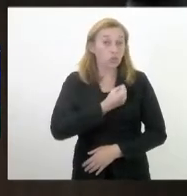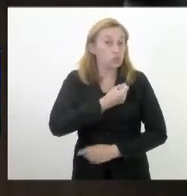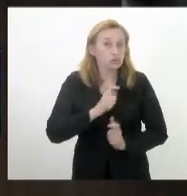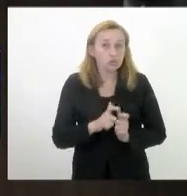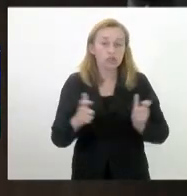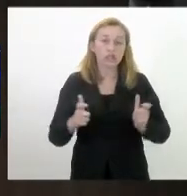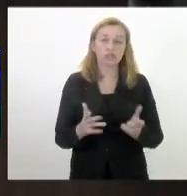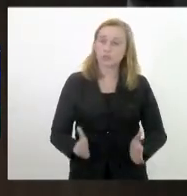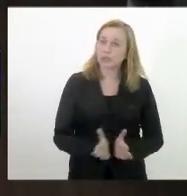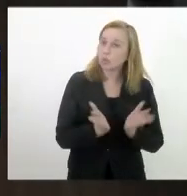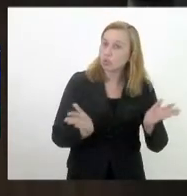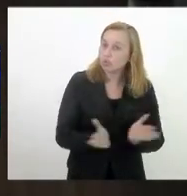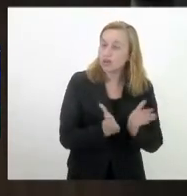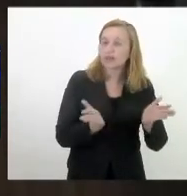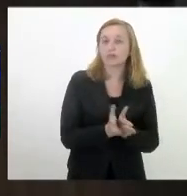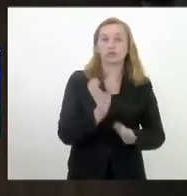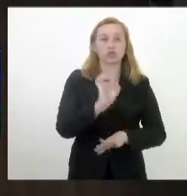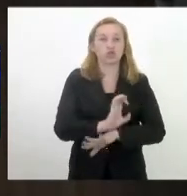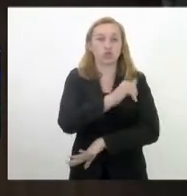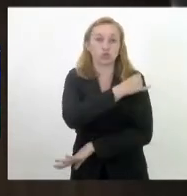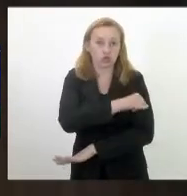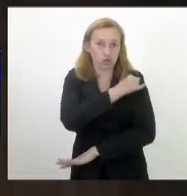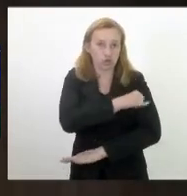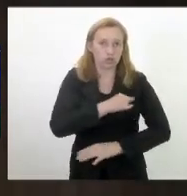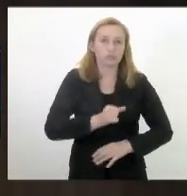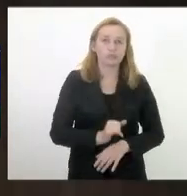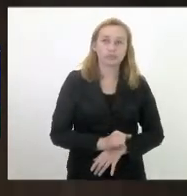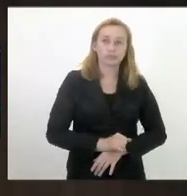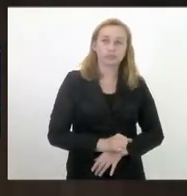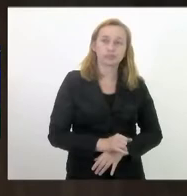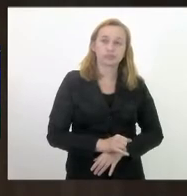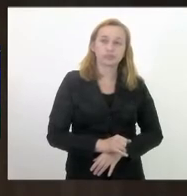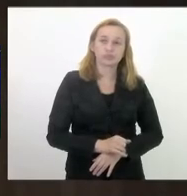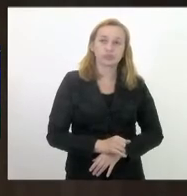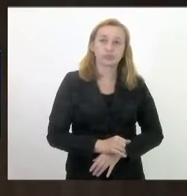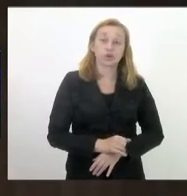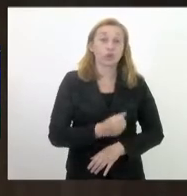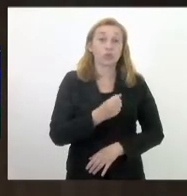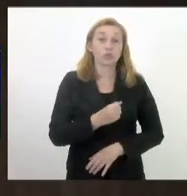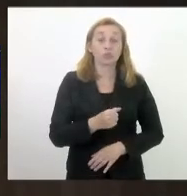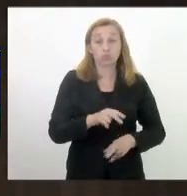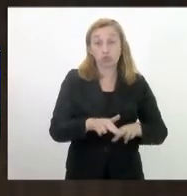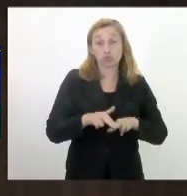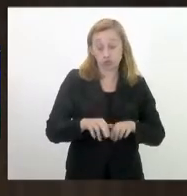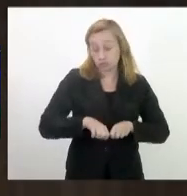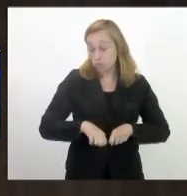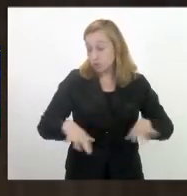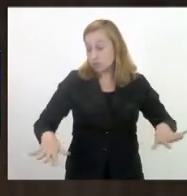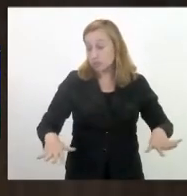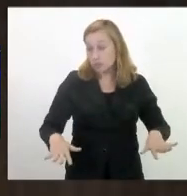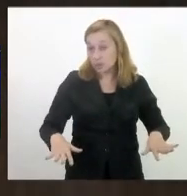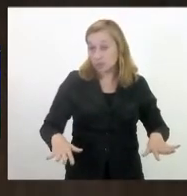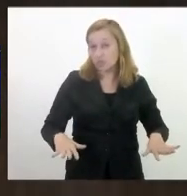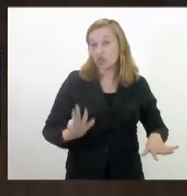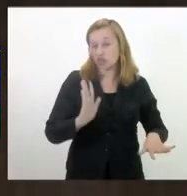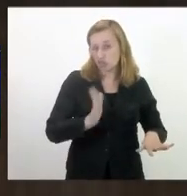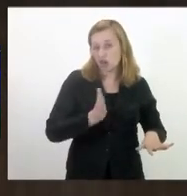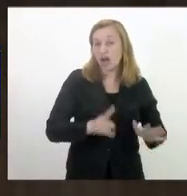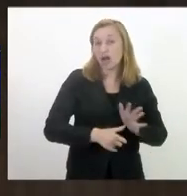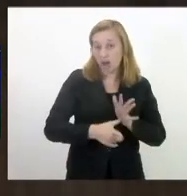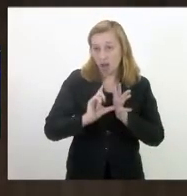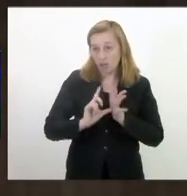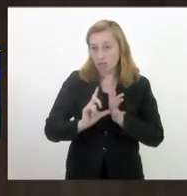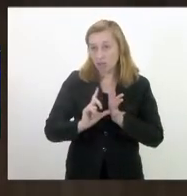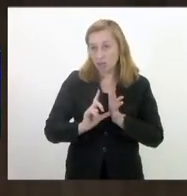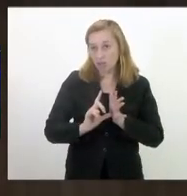exponencial da pobreza e da miséria no Estado do Rio de Janeiro, com o advento da pandemia, embora esse quadro já estivesse em curso antes da pandemia.